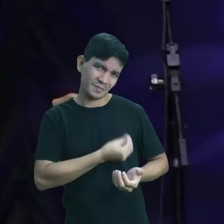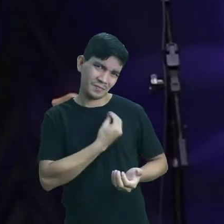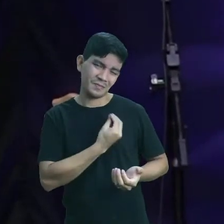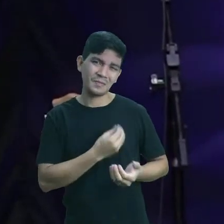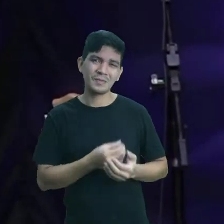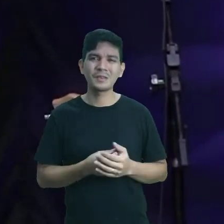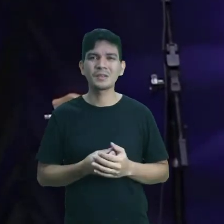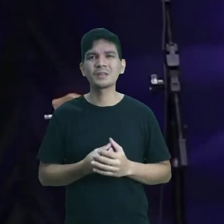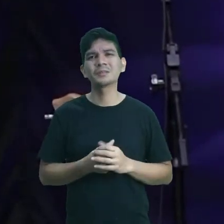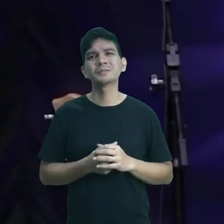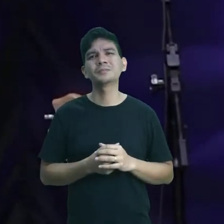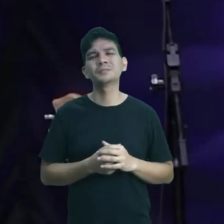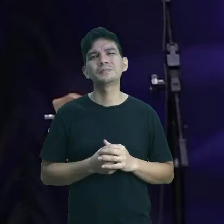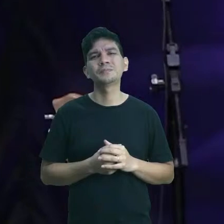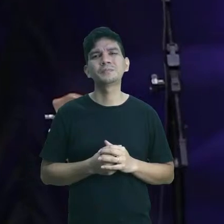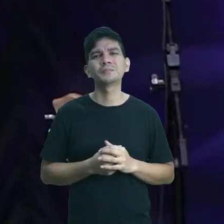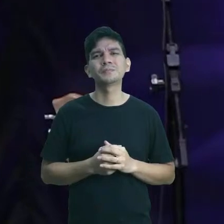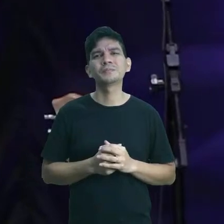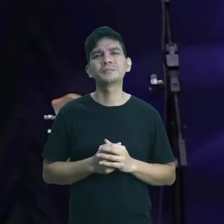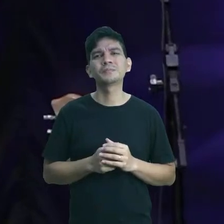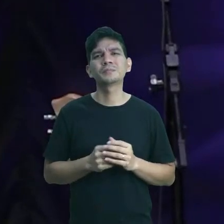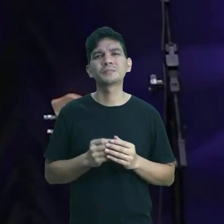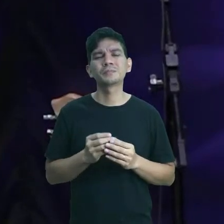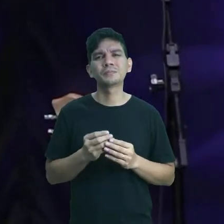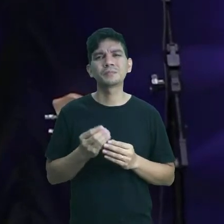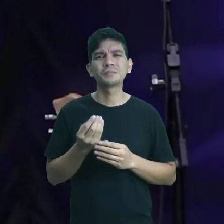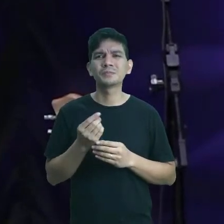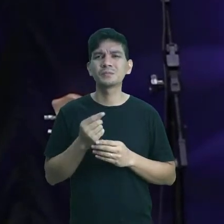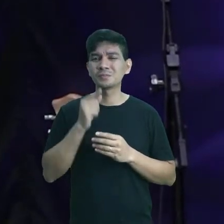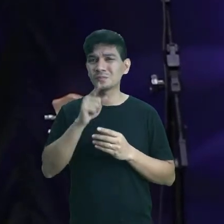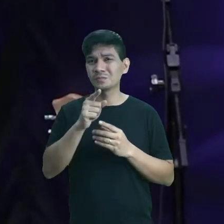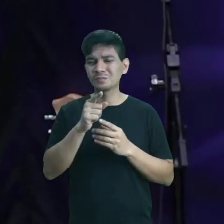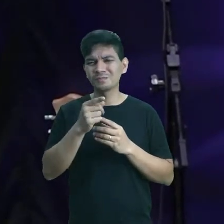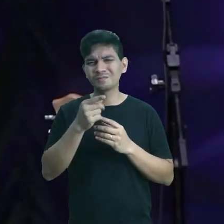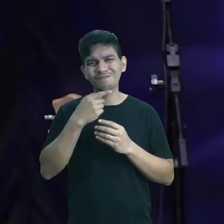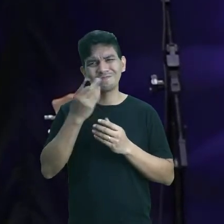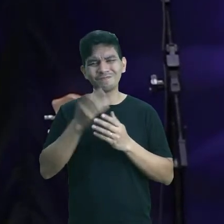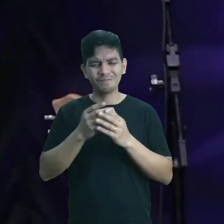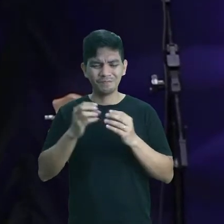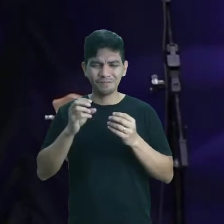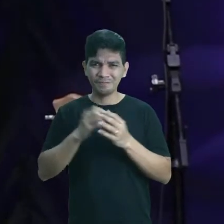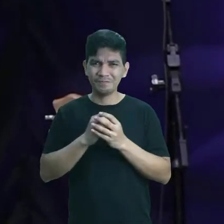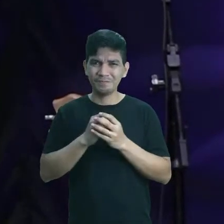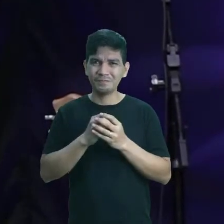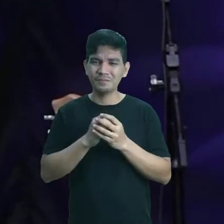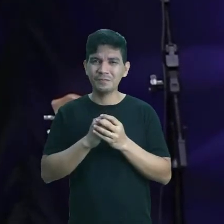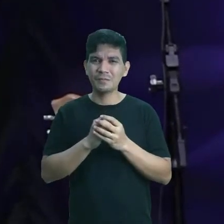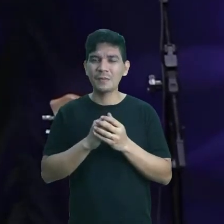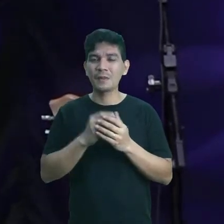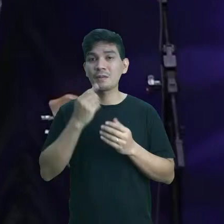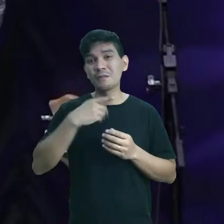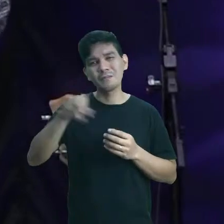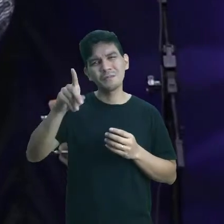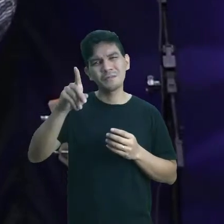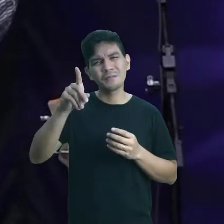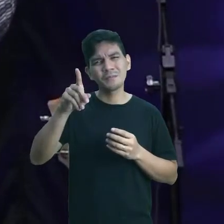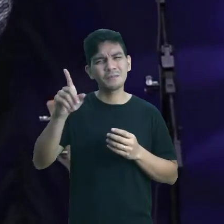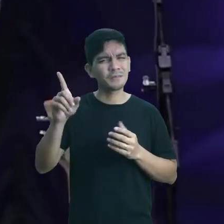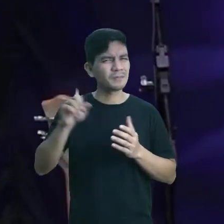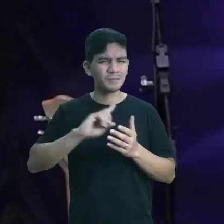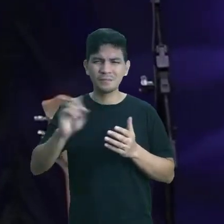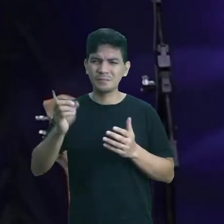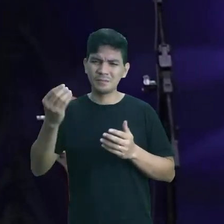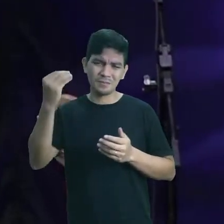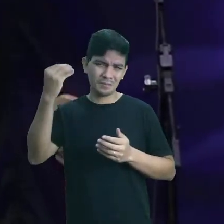E o Senhor fala a mesma coisa que falou Maria Madalena: vá, não peques mais. Que